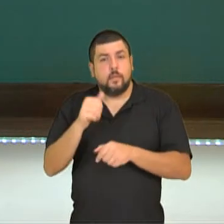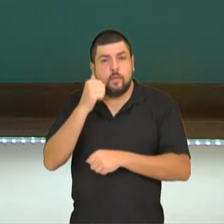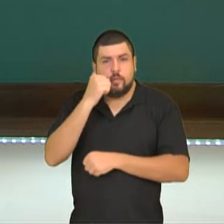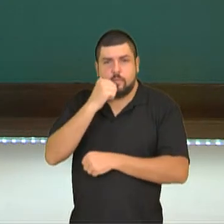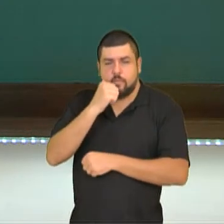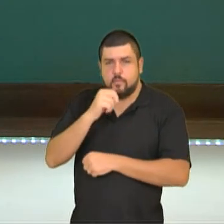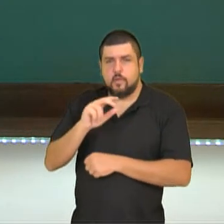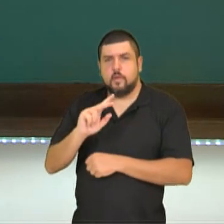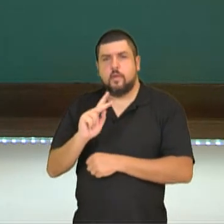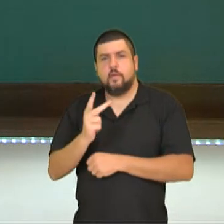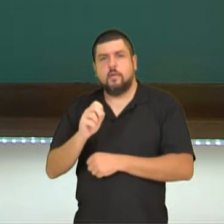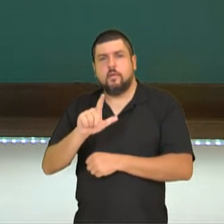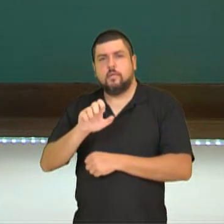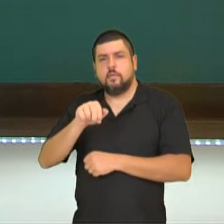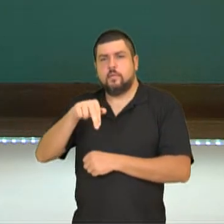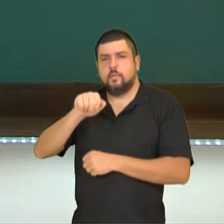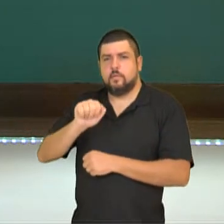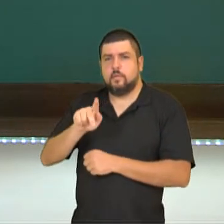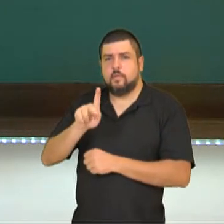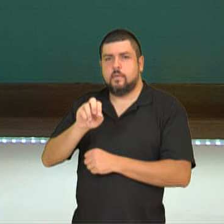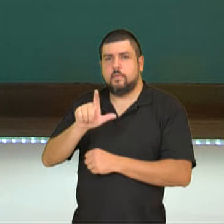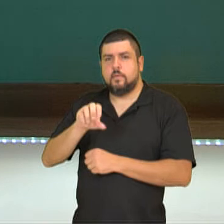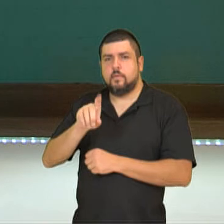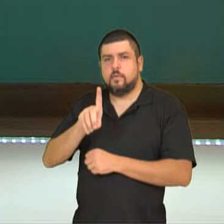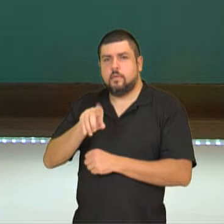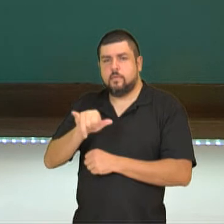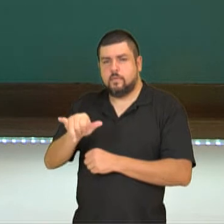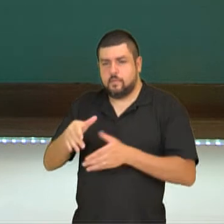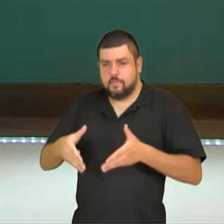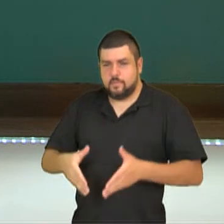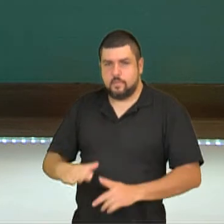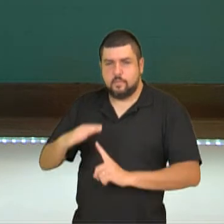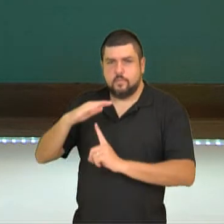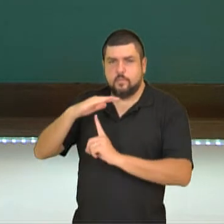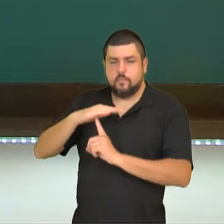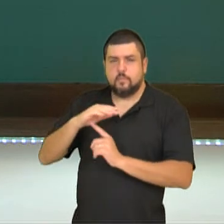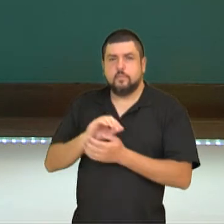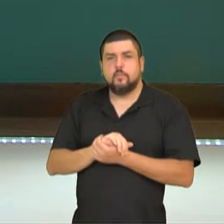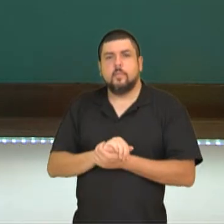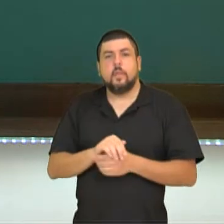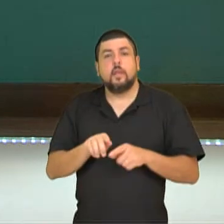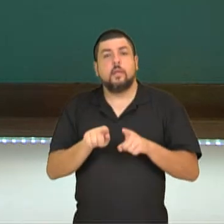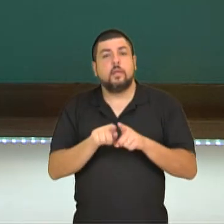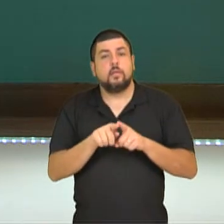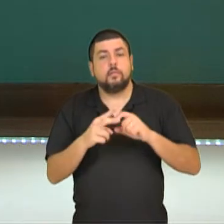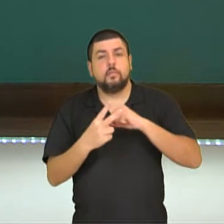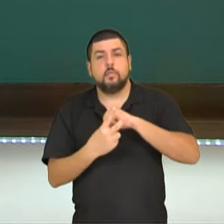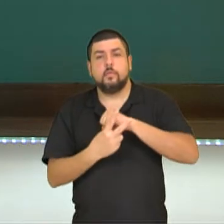Collodi. E reflexionamos sobre o uso do condicional